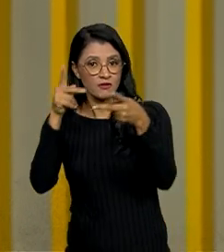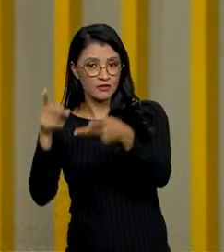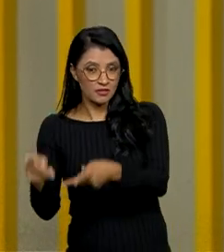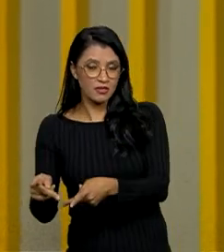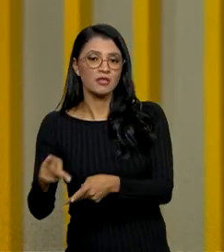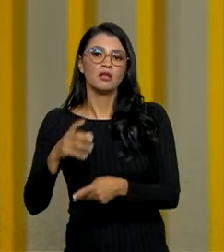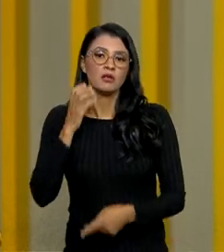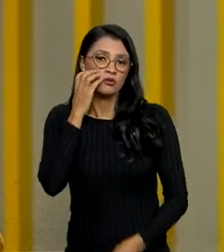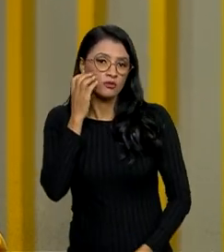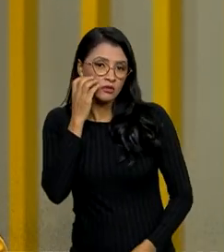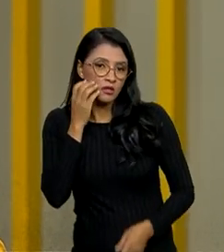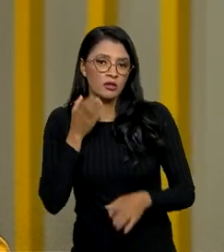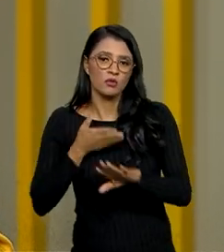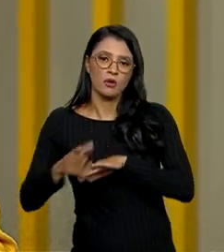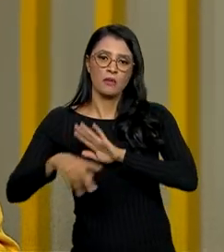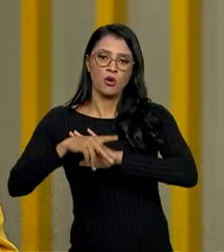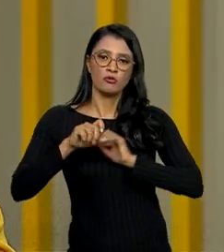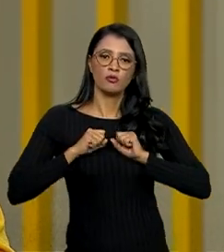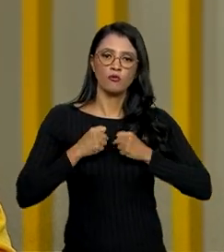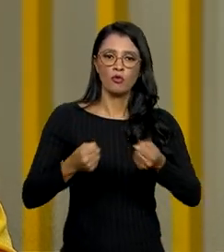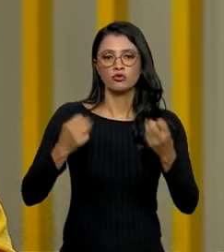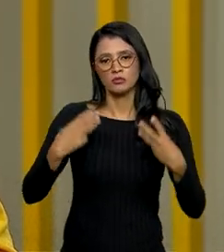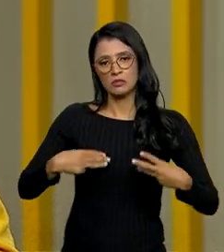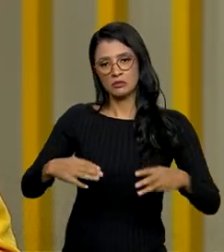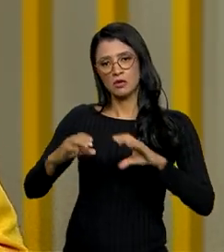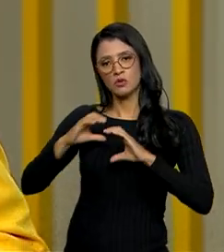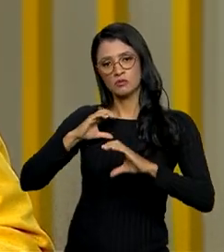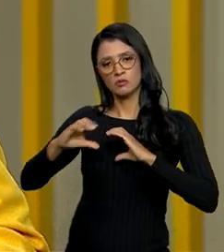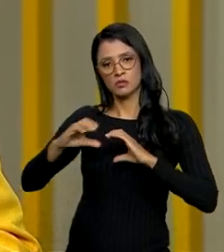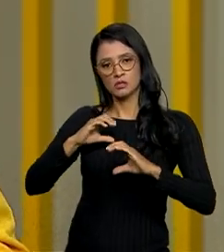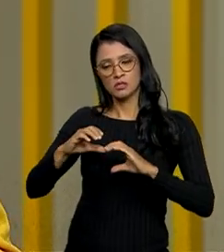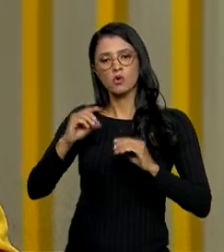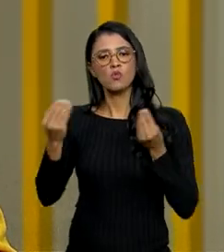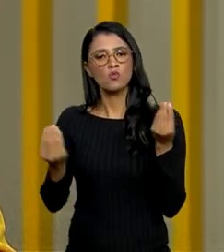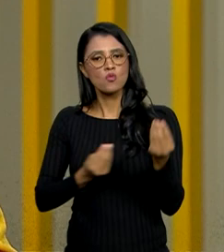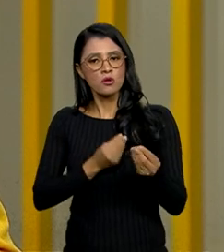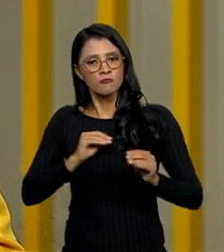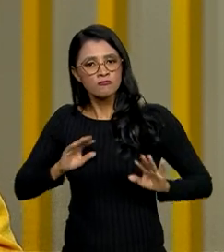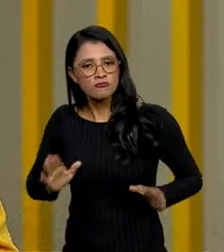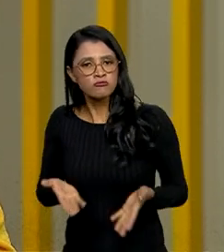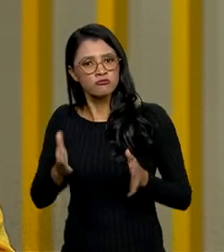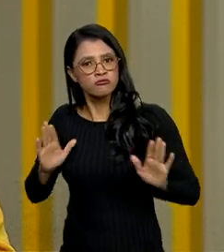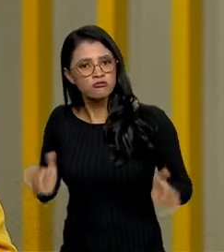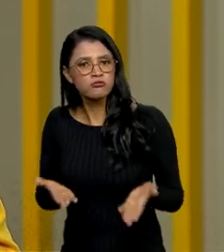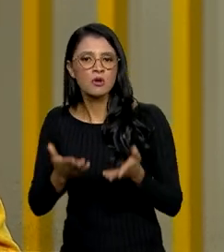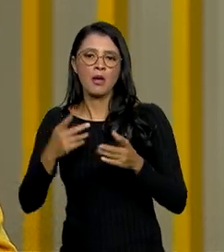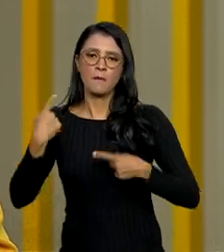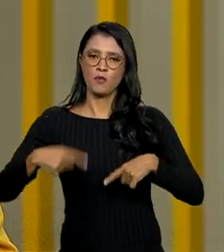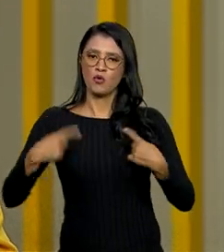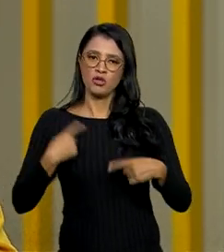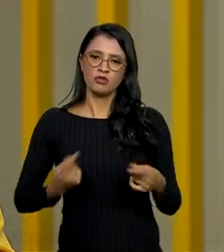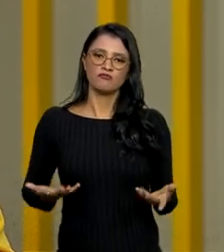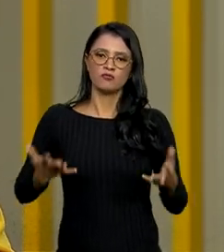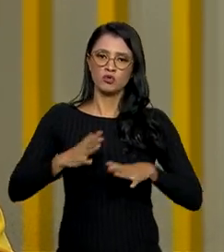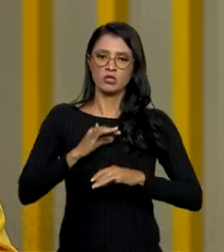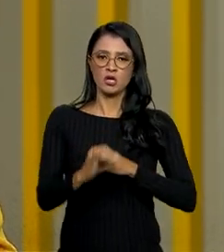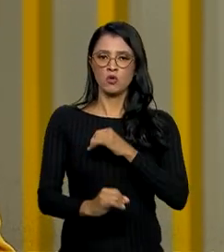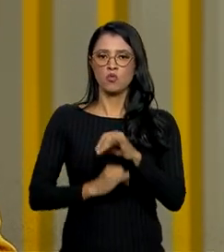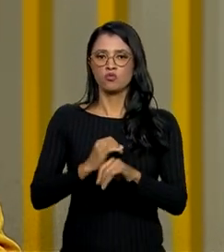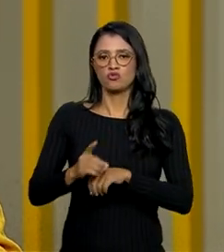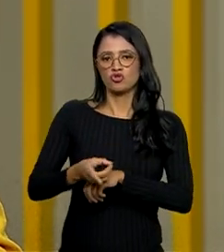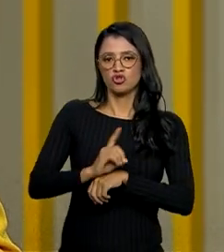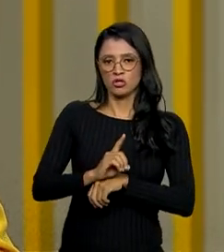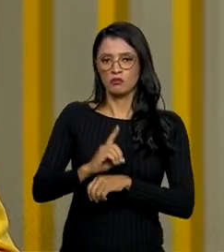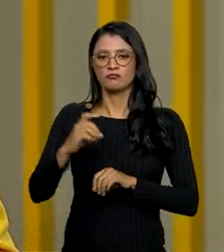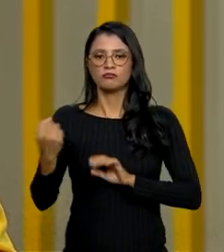Juscelino Filho faz parte do esforço do Ministério das Comunicações de impulsionar a política de inclusão digital e